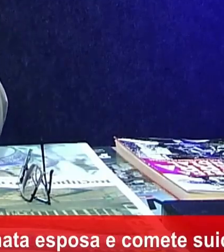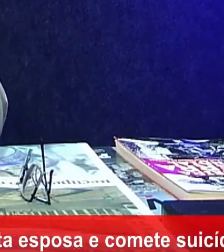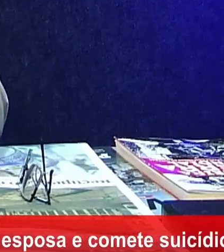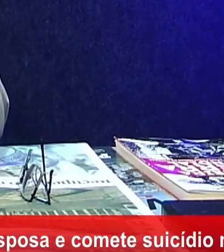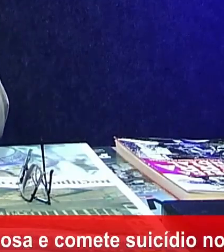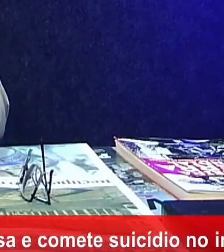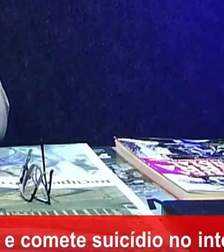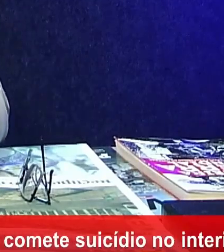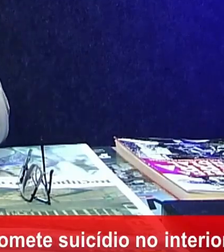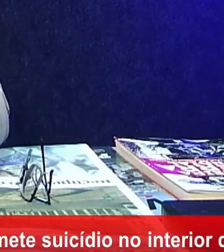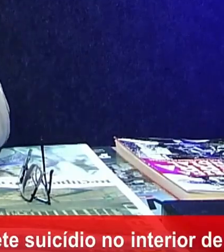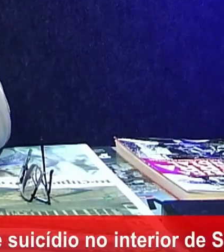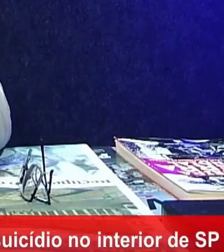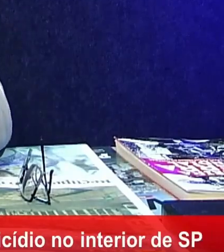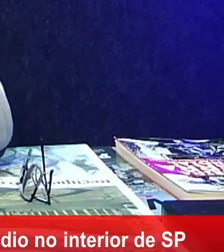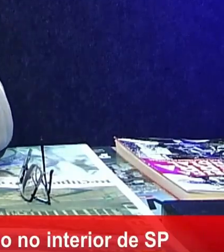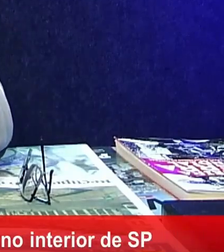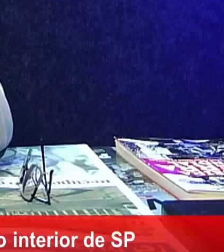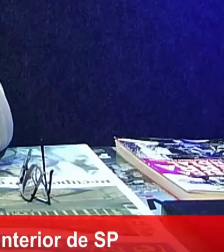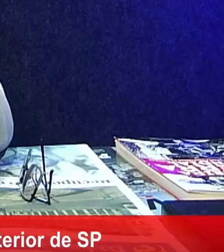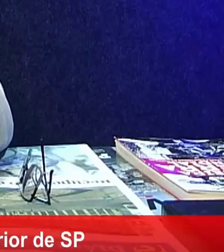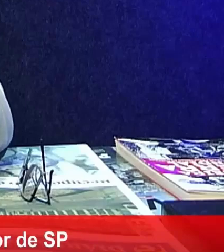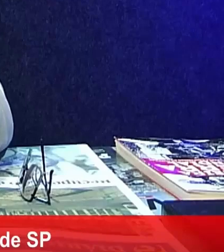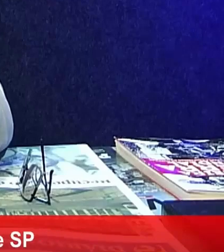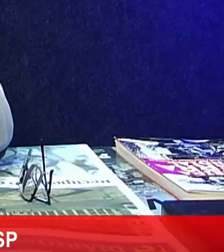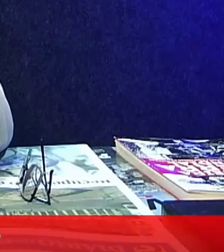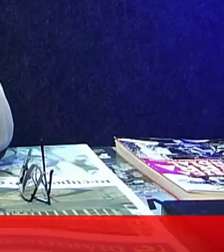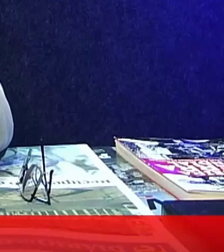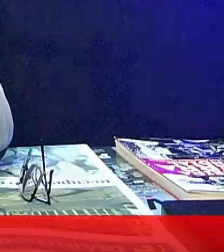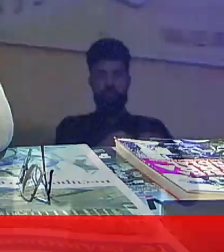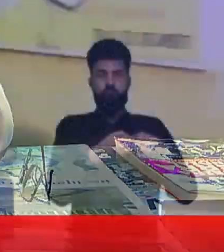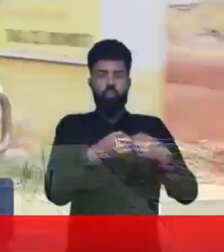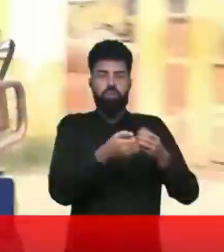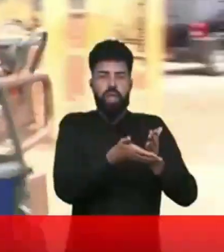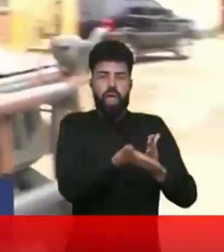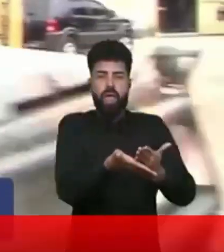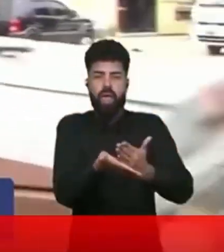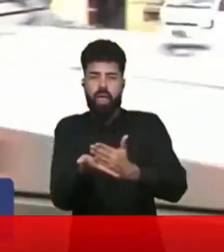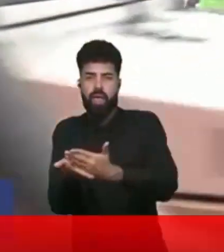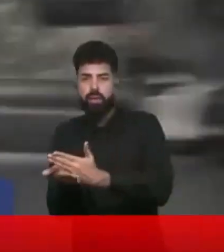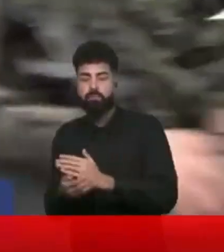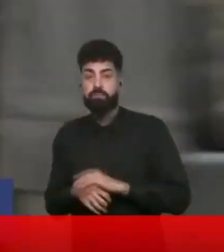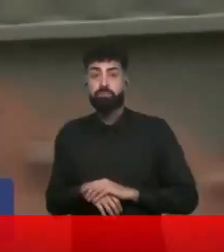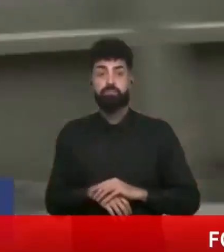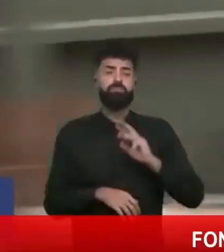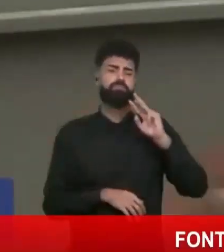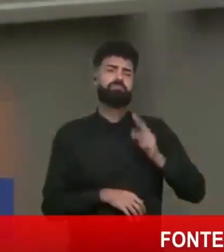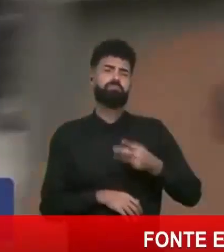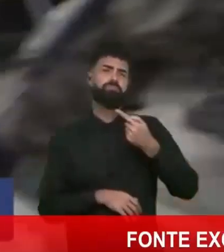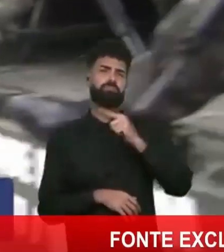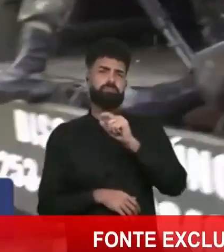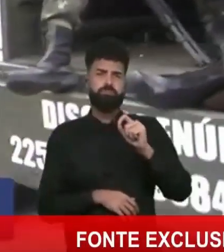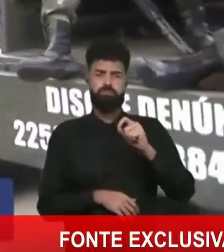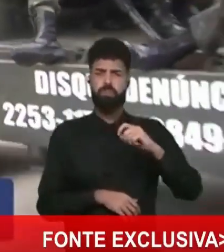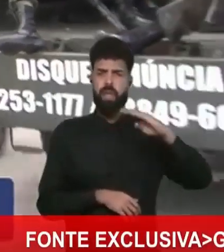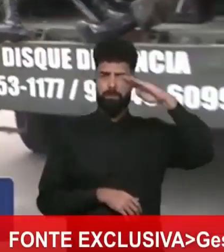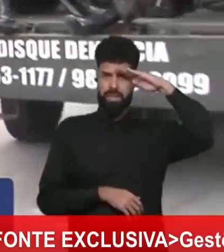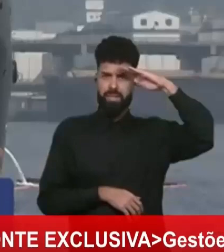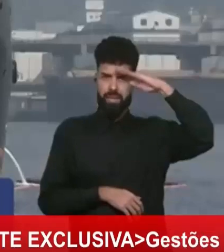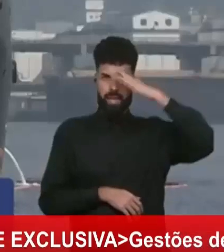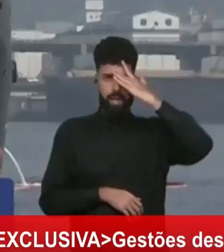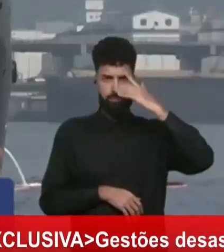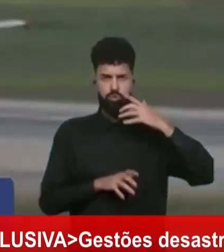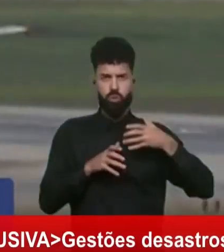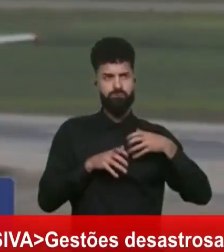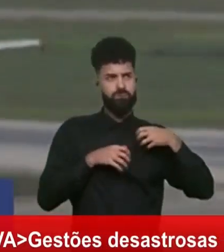a notícia. Vamos aí a reportagem, está no ponto? Cerca de 3.700 militares vão reforçar a segurança